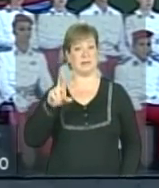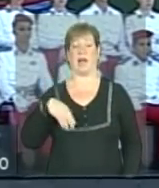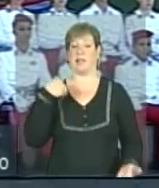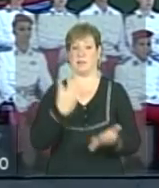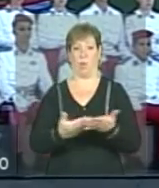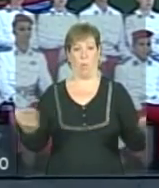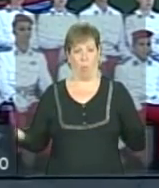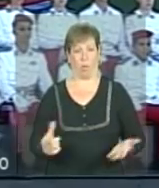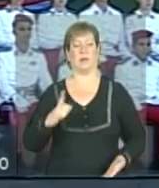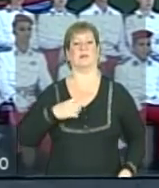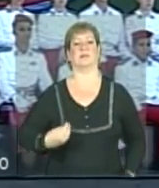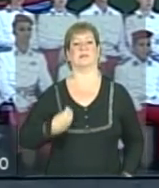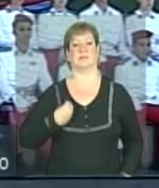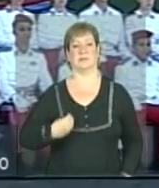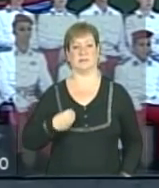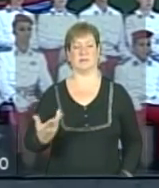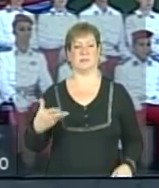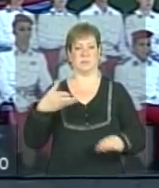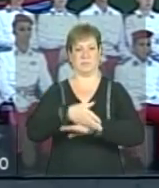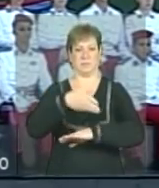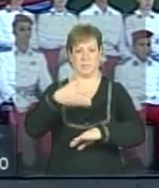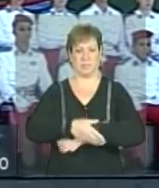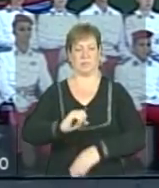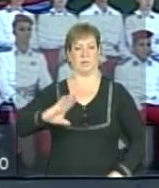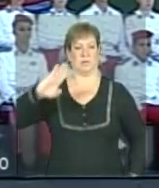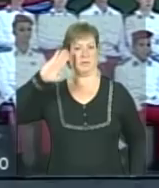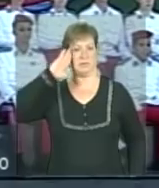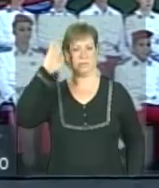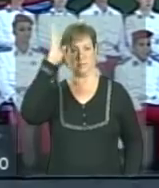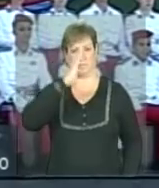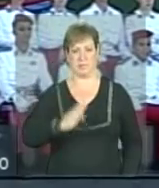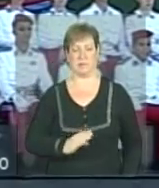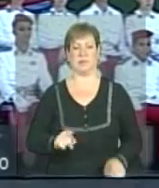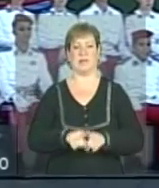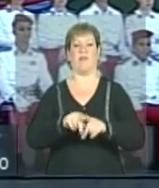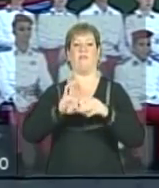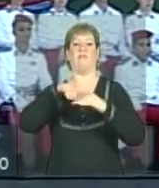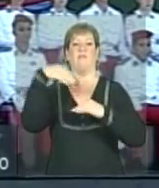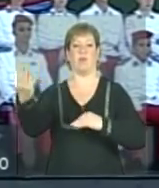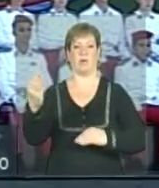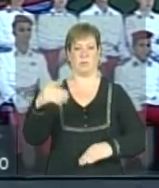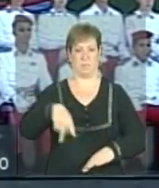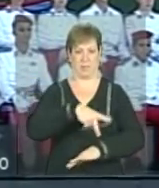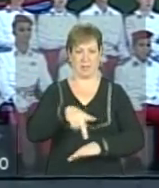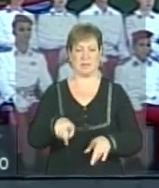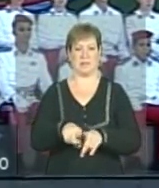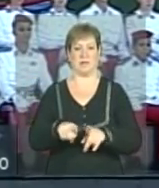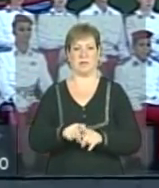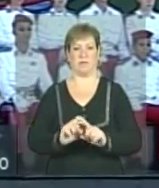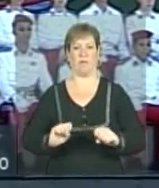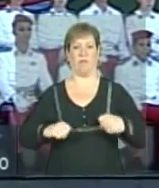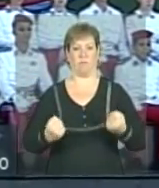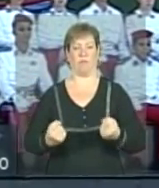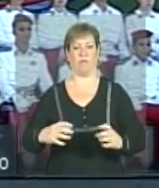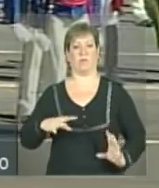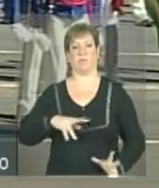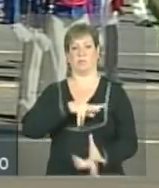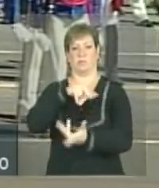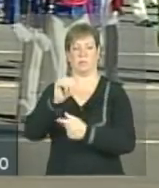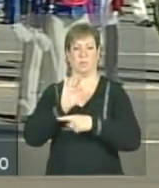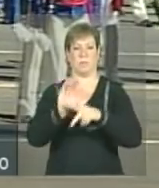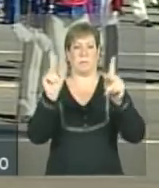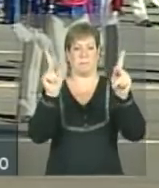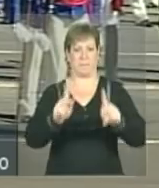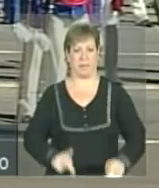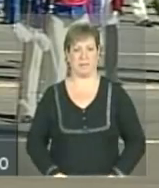em reconhecidas participações do Exército Brasileiro no exterior, nas forças internacionais de manutenção da paz,